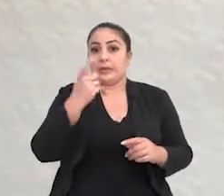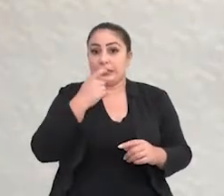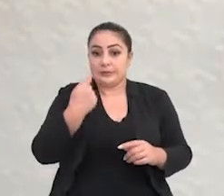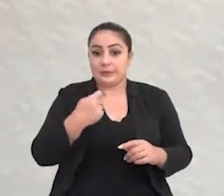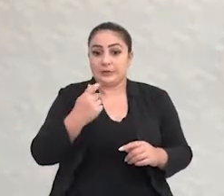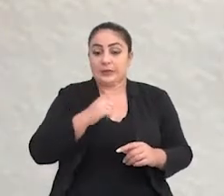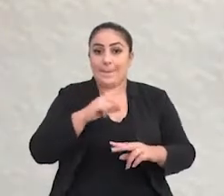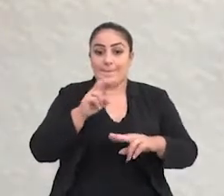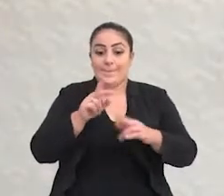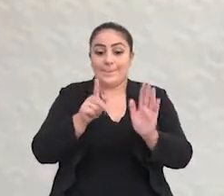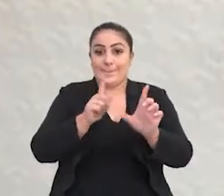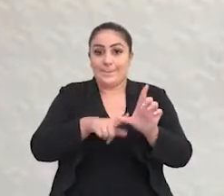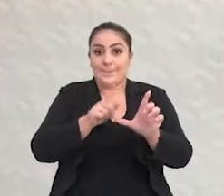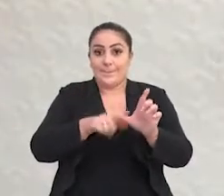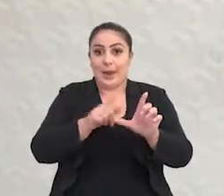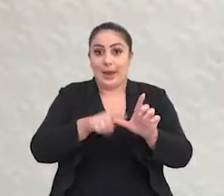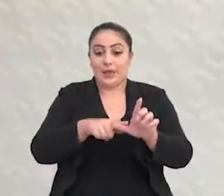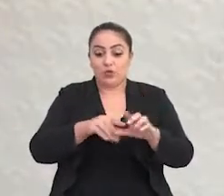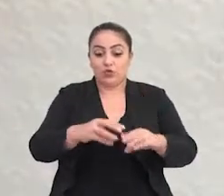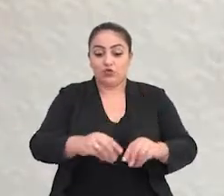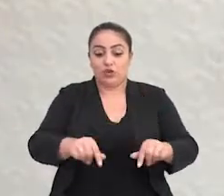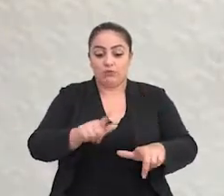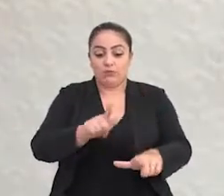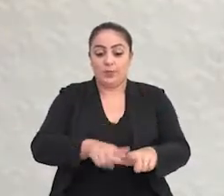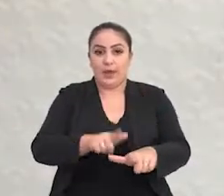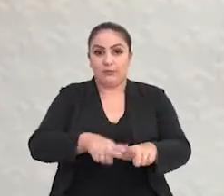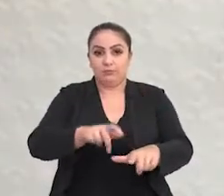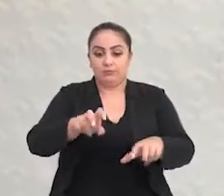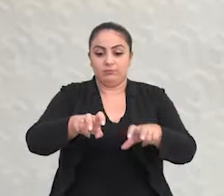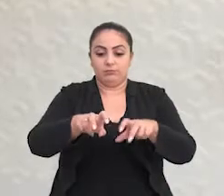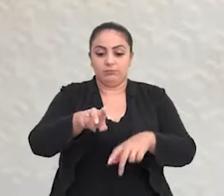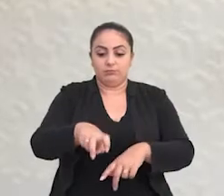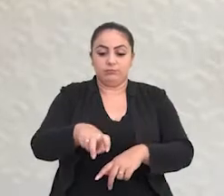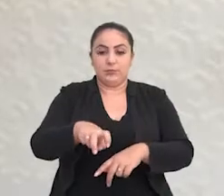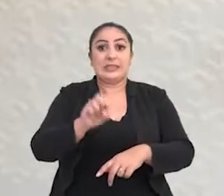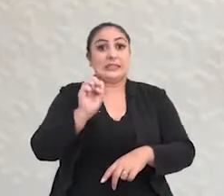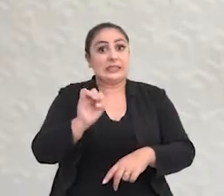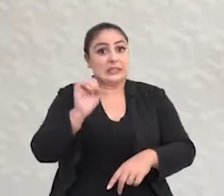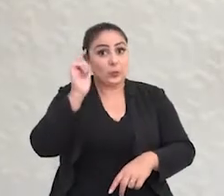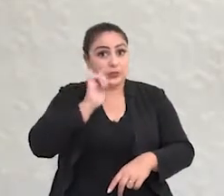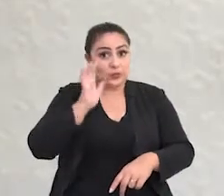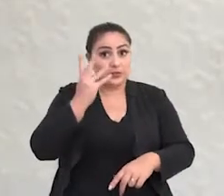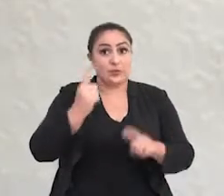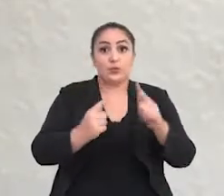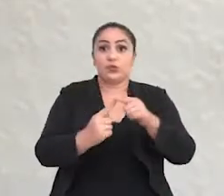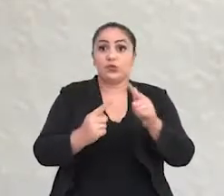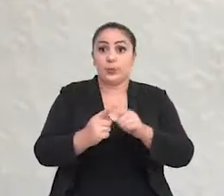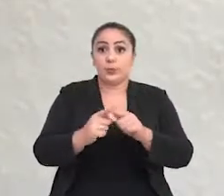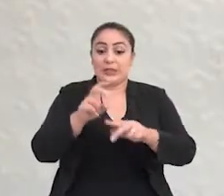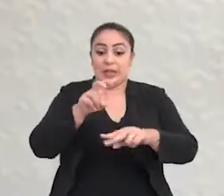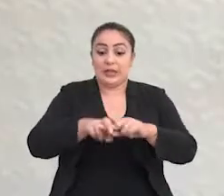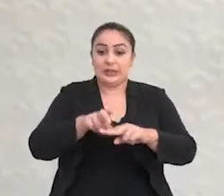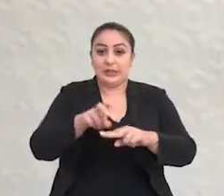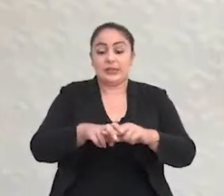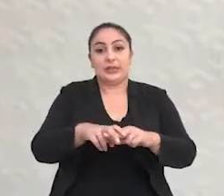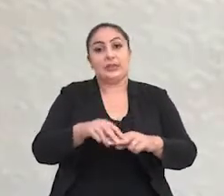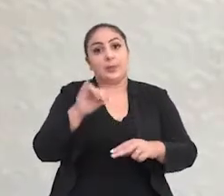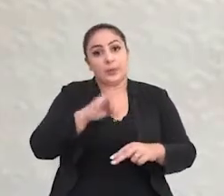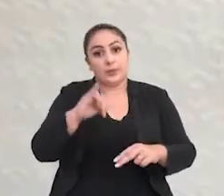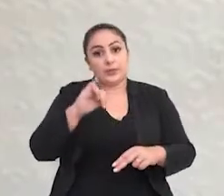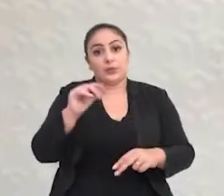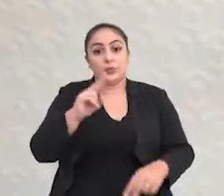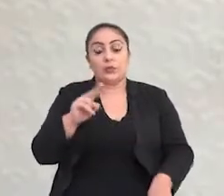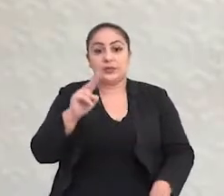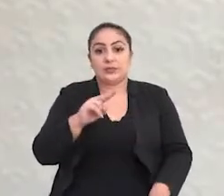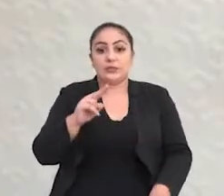A criança tem que estar com o pé encostado no chão, se isso não acontecer, né, por causa do tipo de cadeira, enfim,